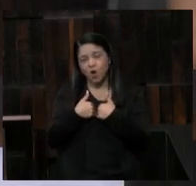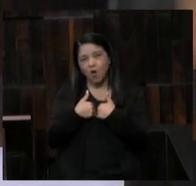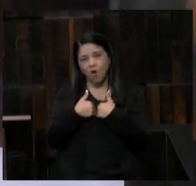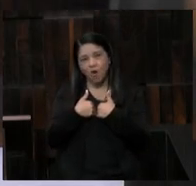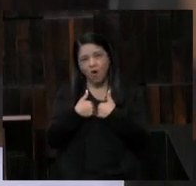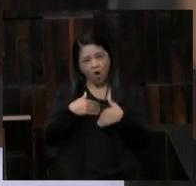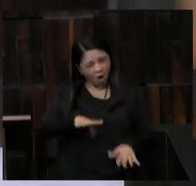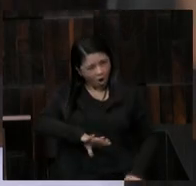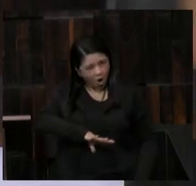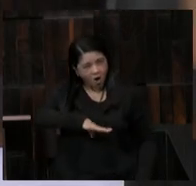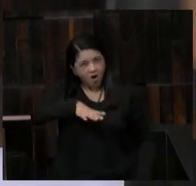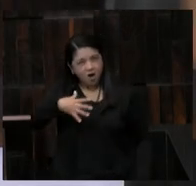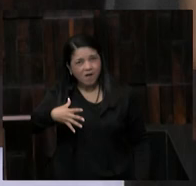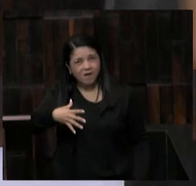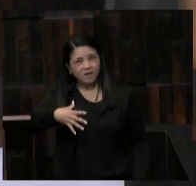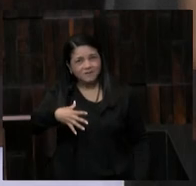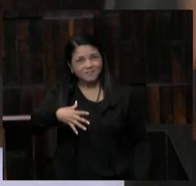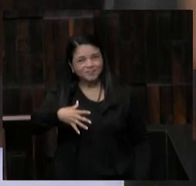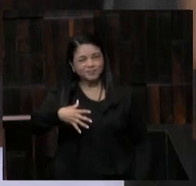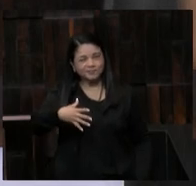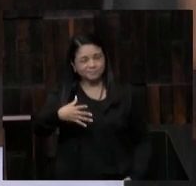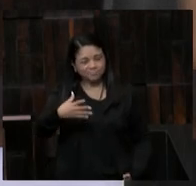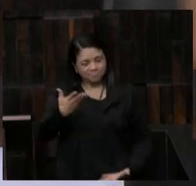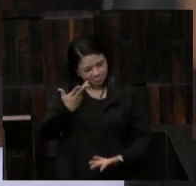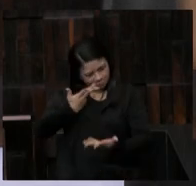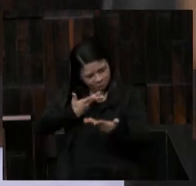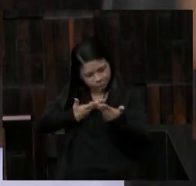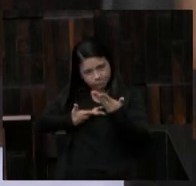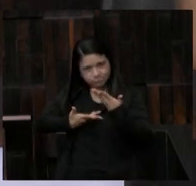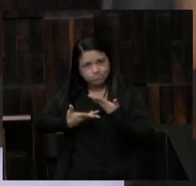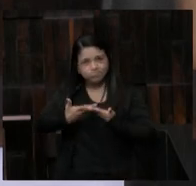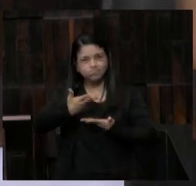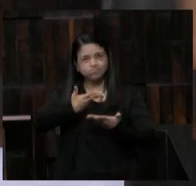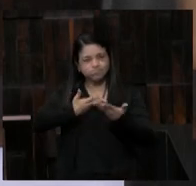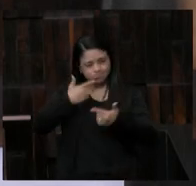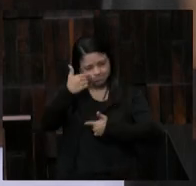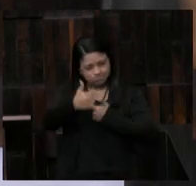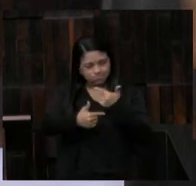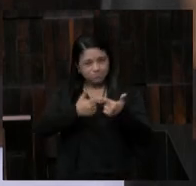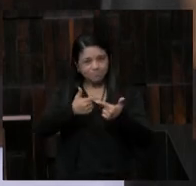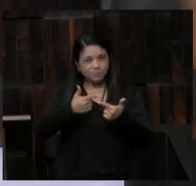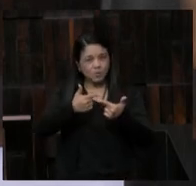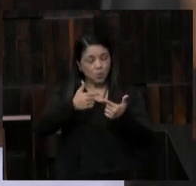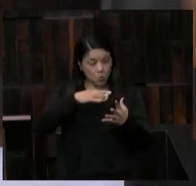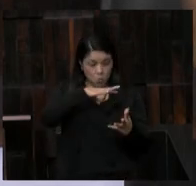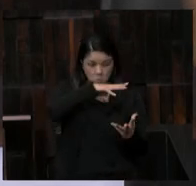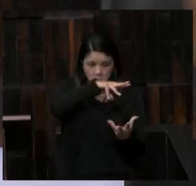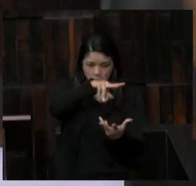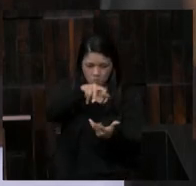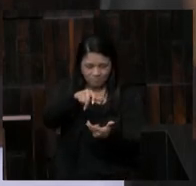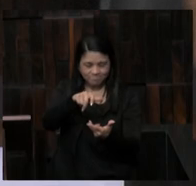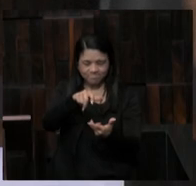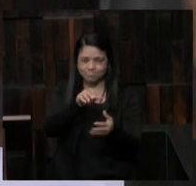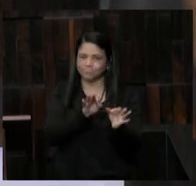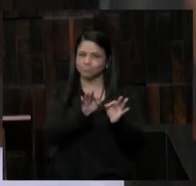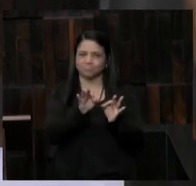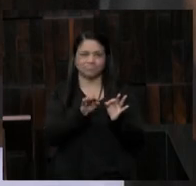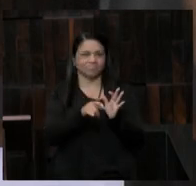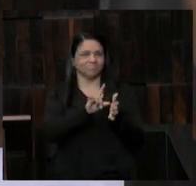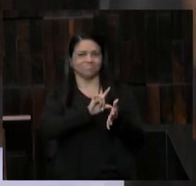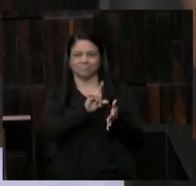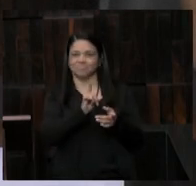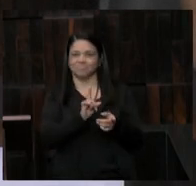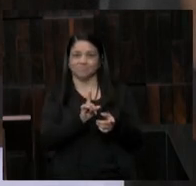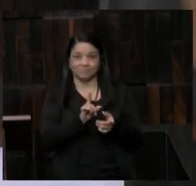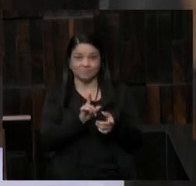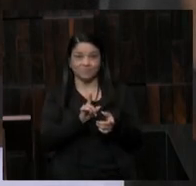de entrar nesta dinâmica, é preciso entender que o mundo não está preparado para esta questão. O mundo